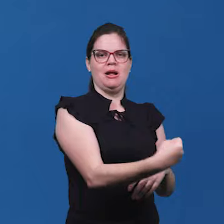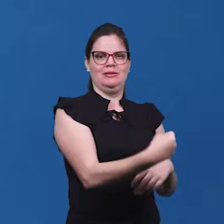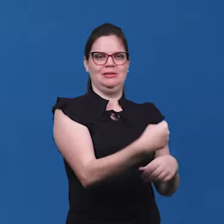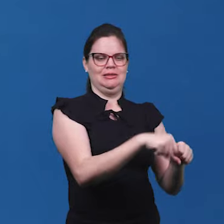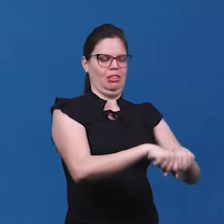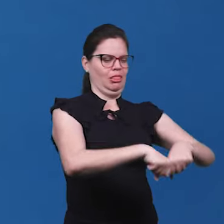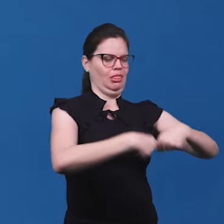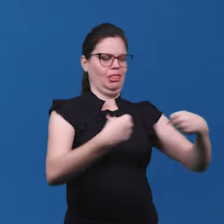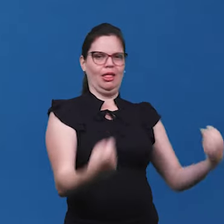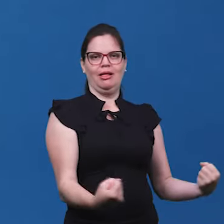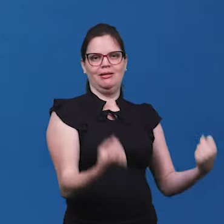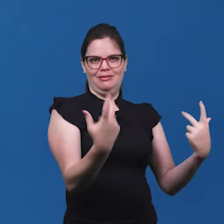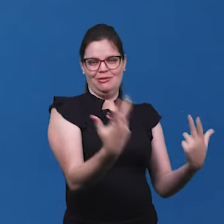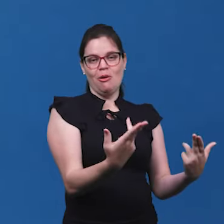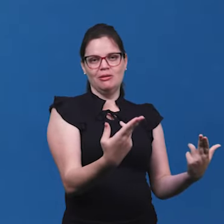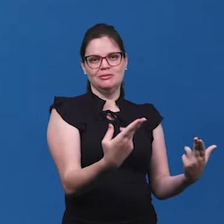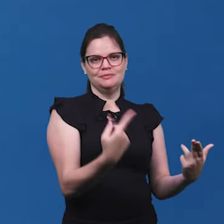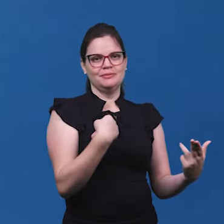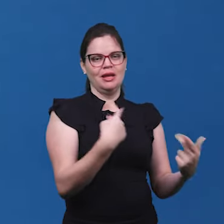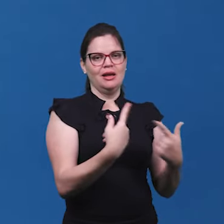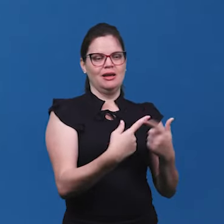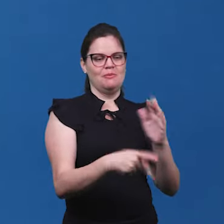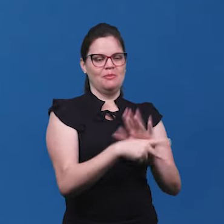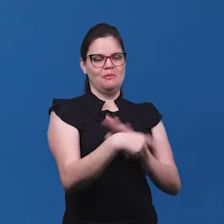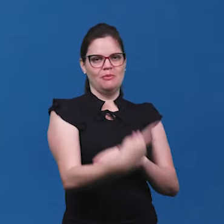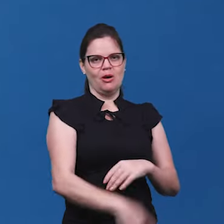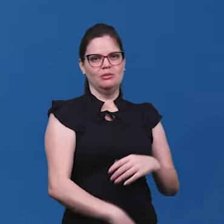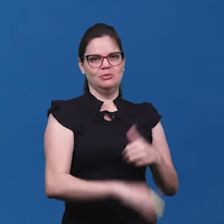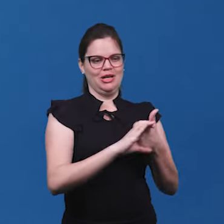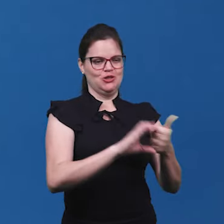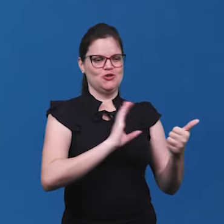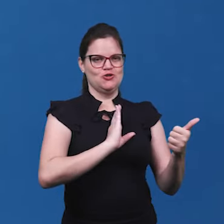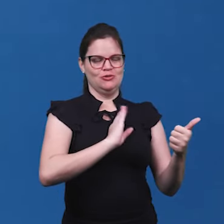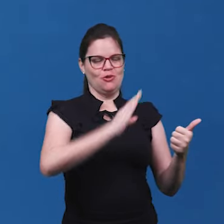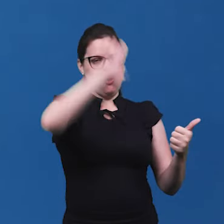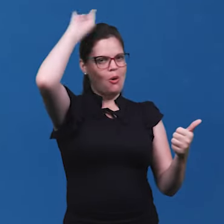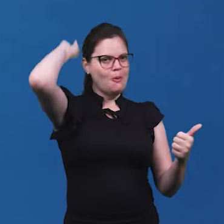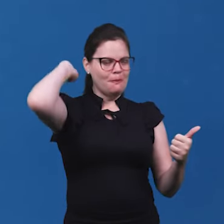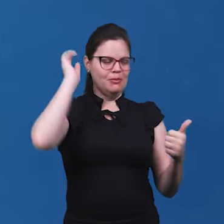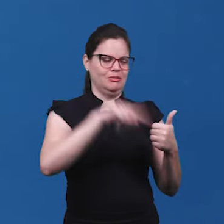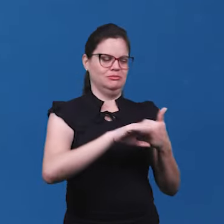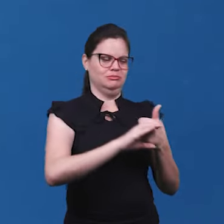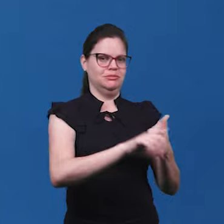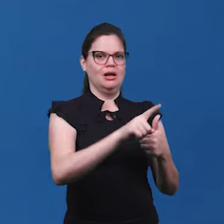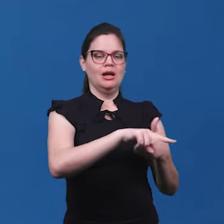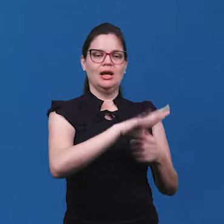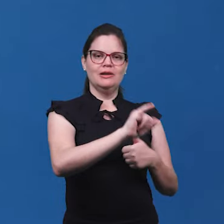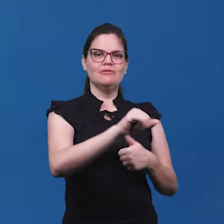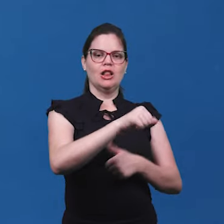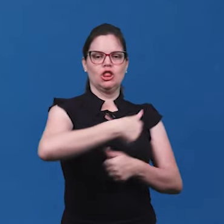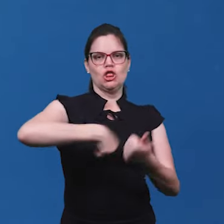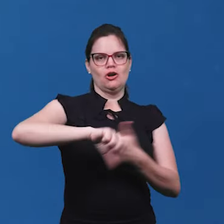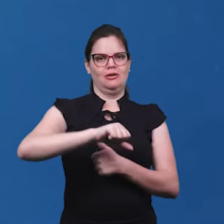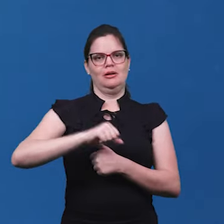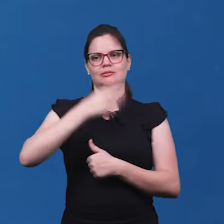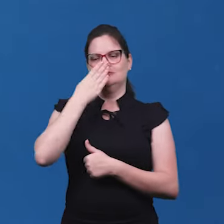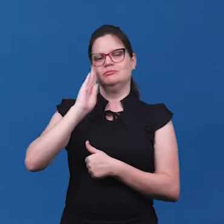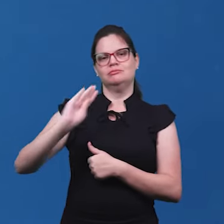né? Ele vai exatamente reeditar esses sacrifícios, isso fazendo continuamente, mas cada